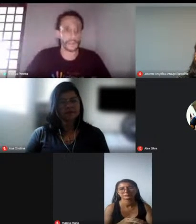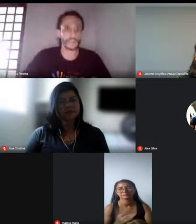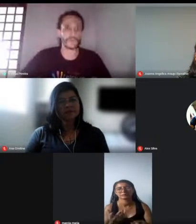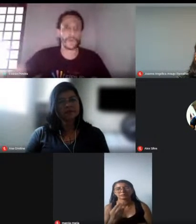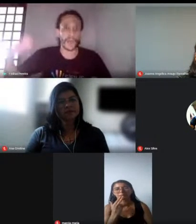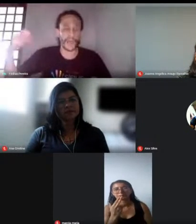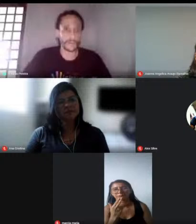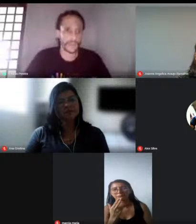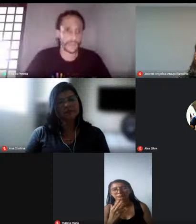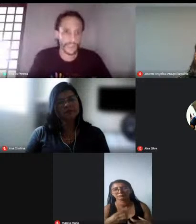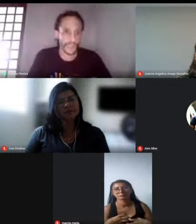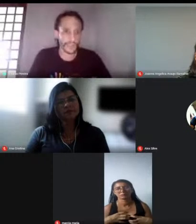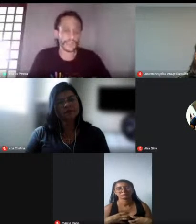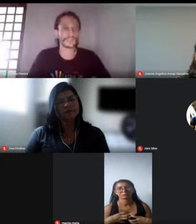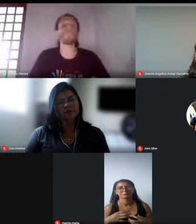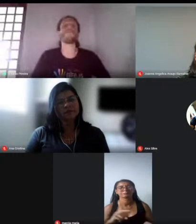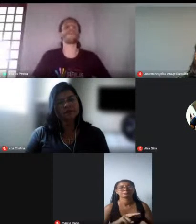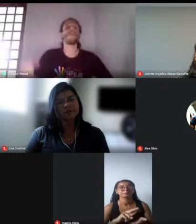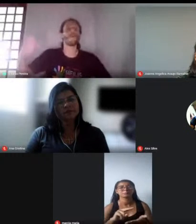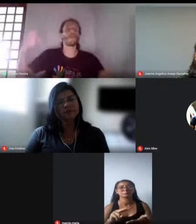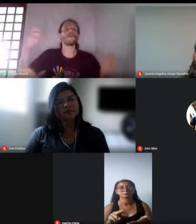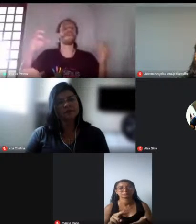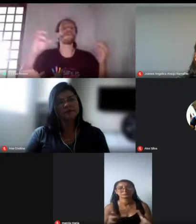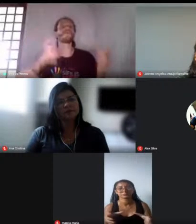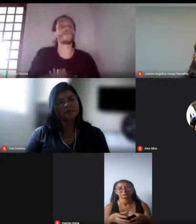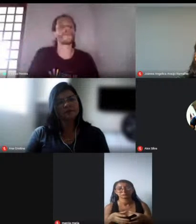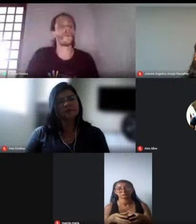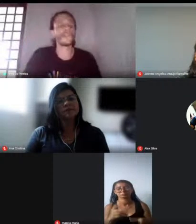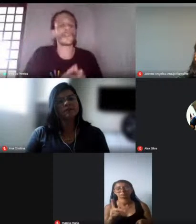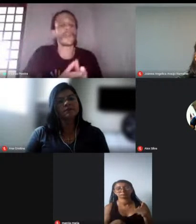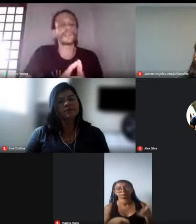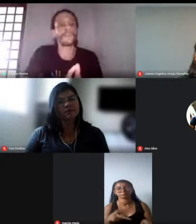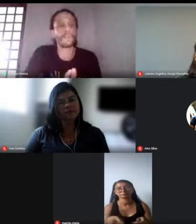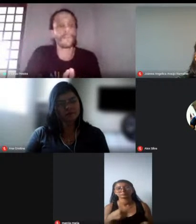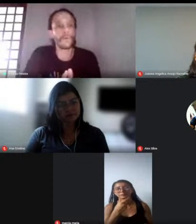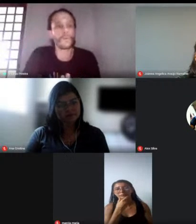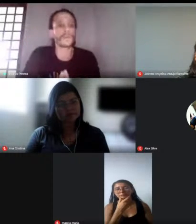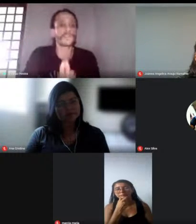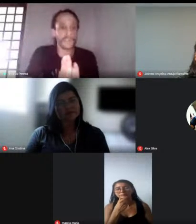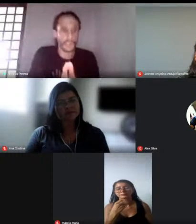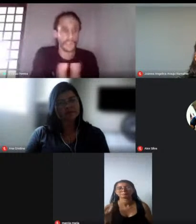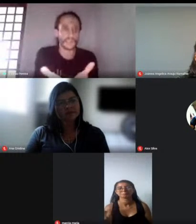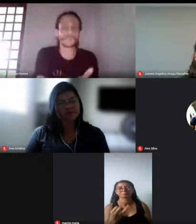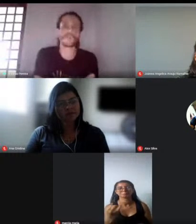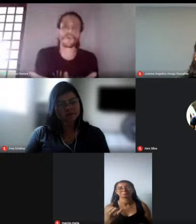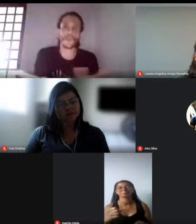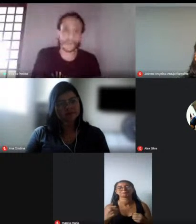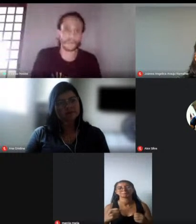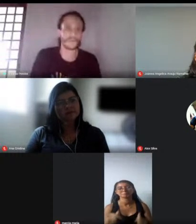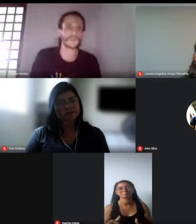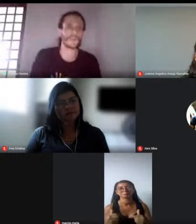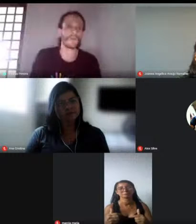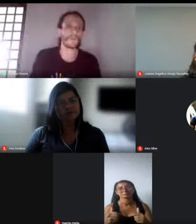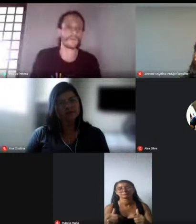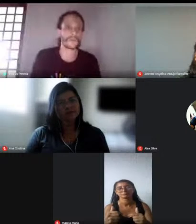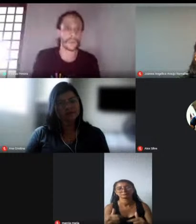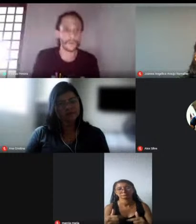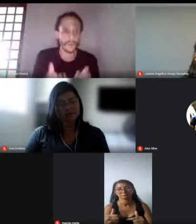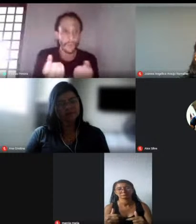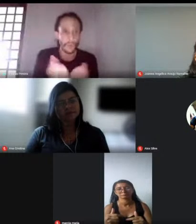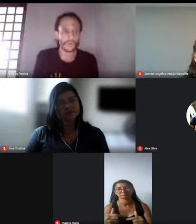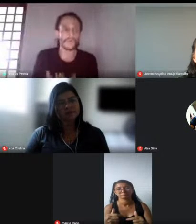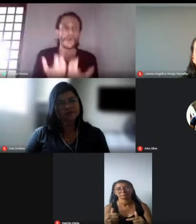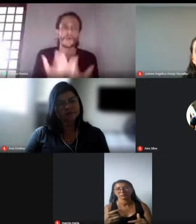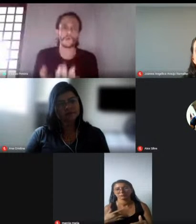cardíacas, enfim. O público dos homens é sim um público a ser explorado no Sistema Único de Saúde enquanto uma